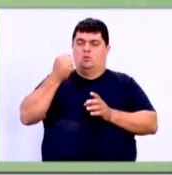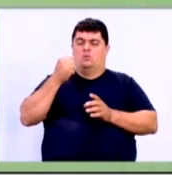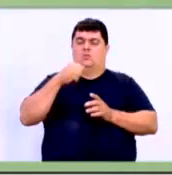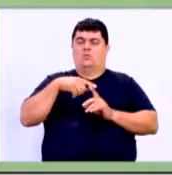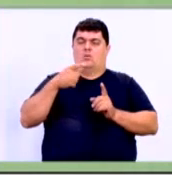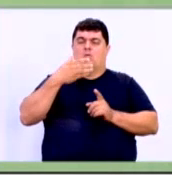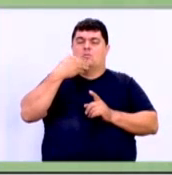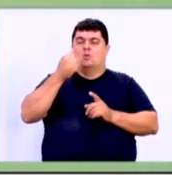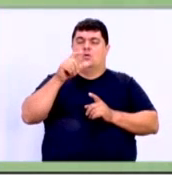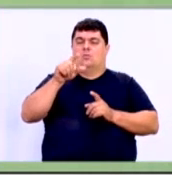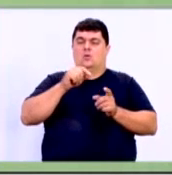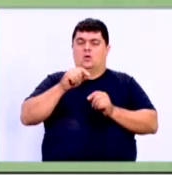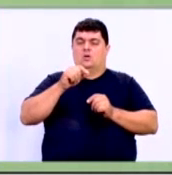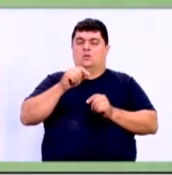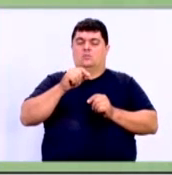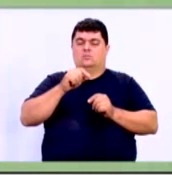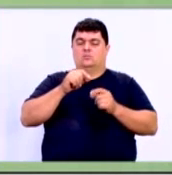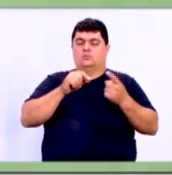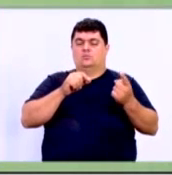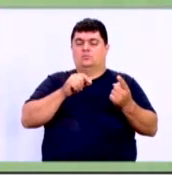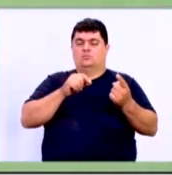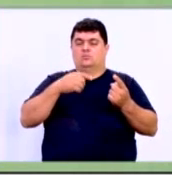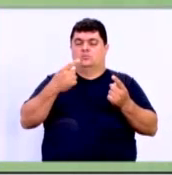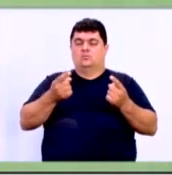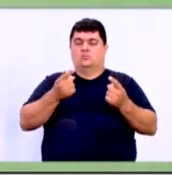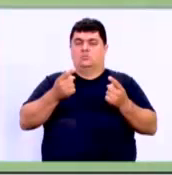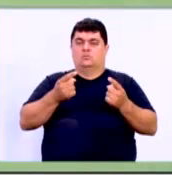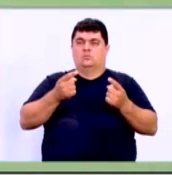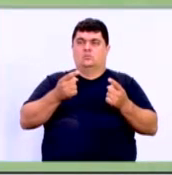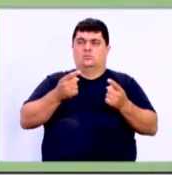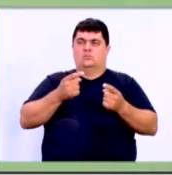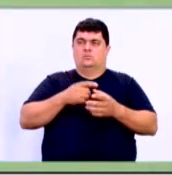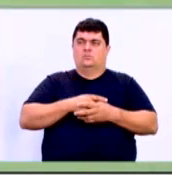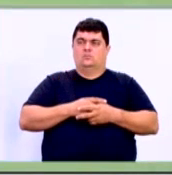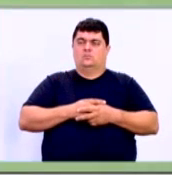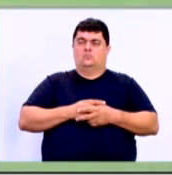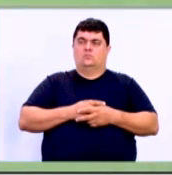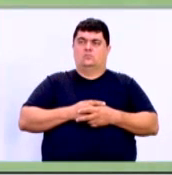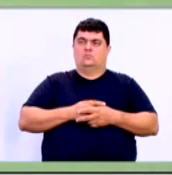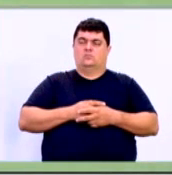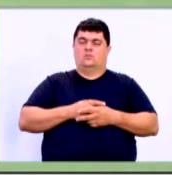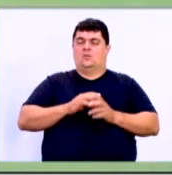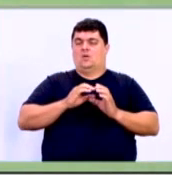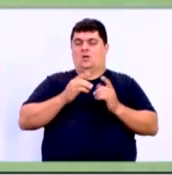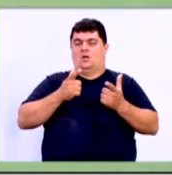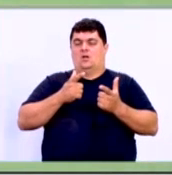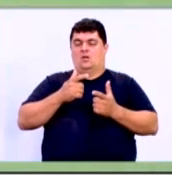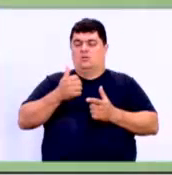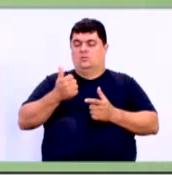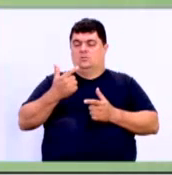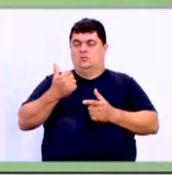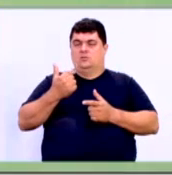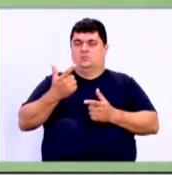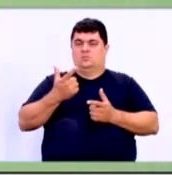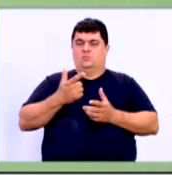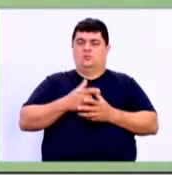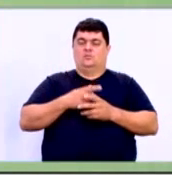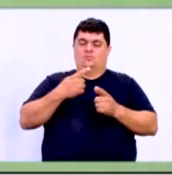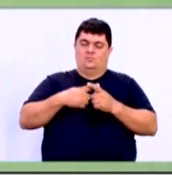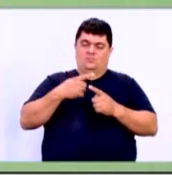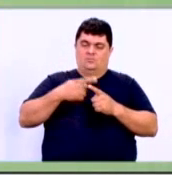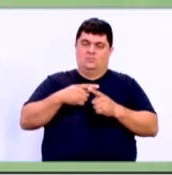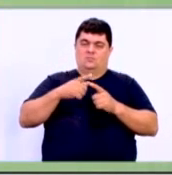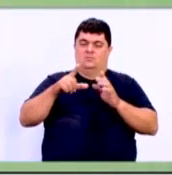cobrar? Em cima desse ou em cima desse? Claro que é em cima dos 12 mil, né? Por isso